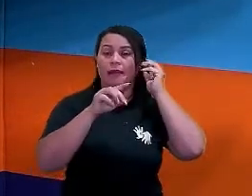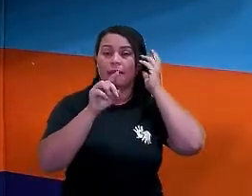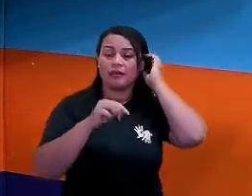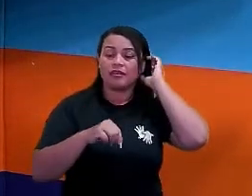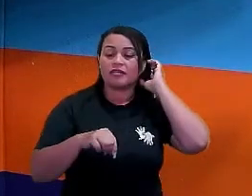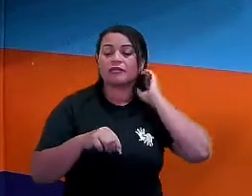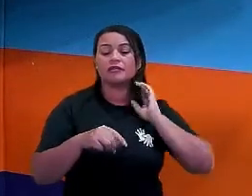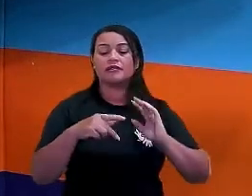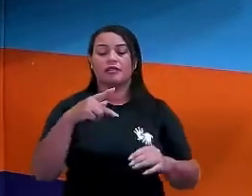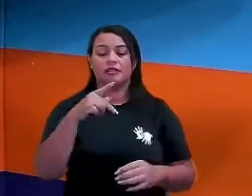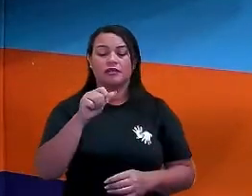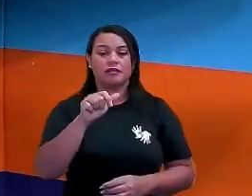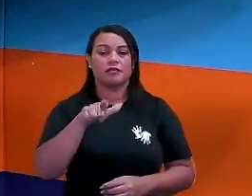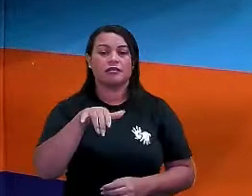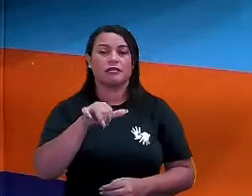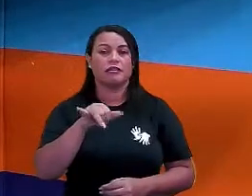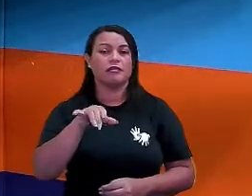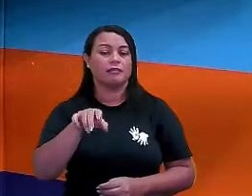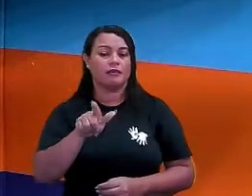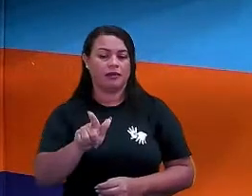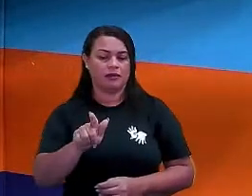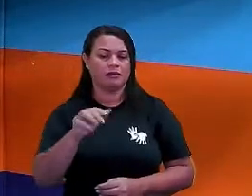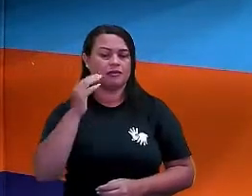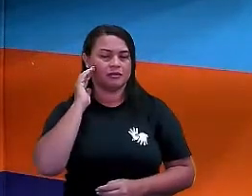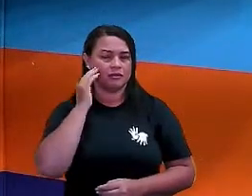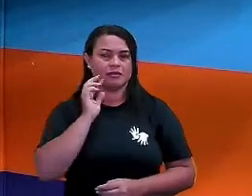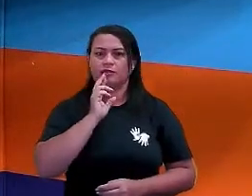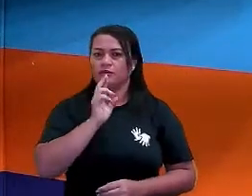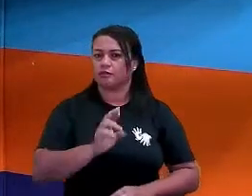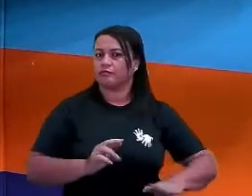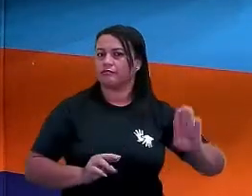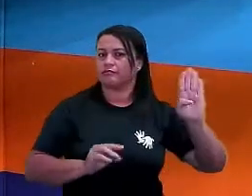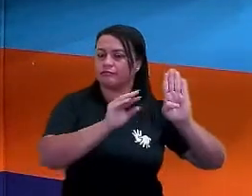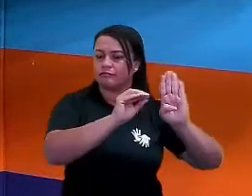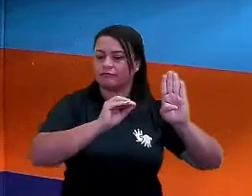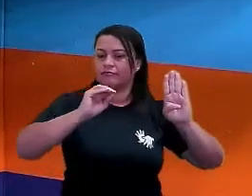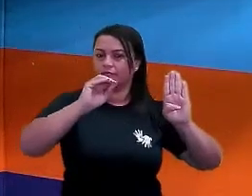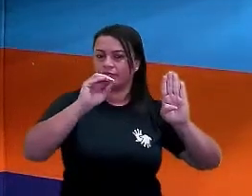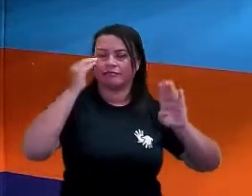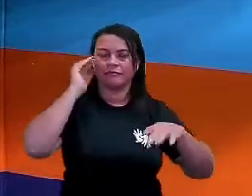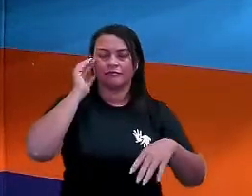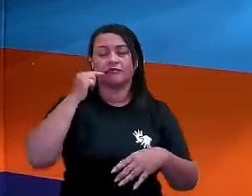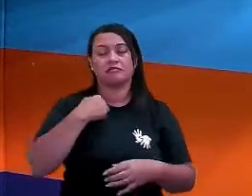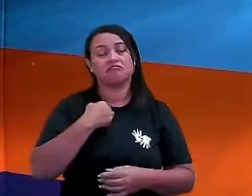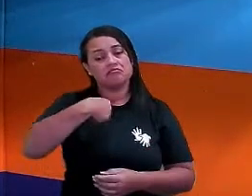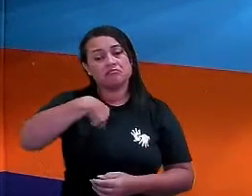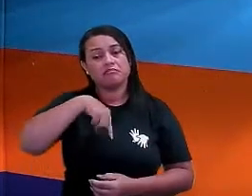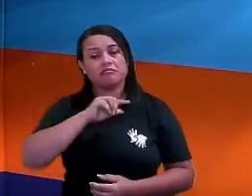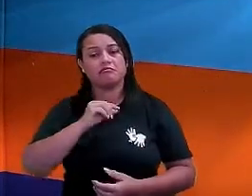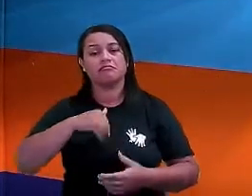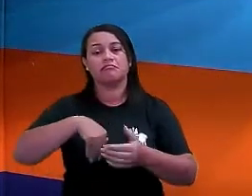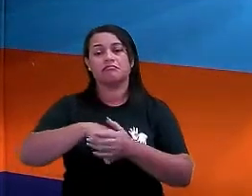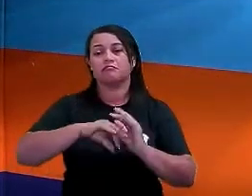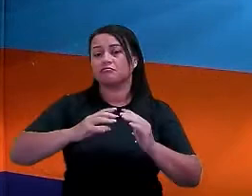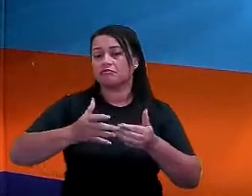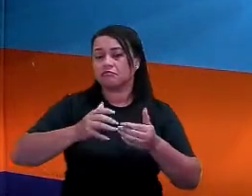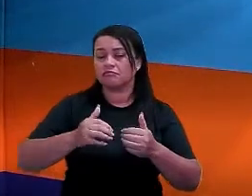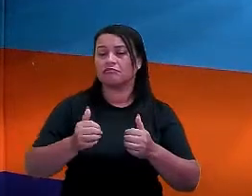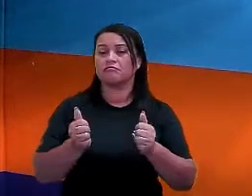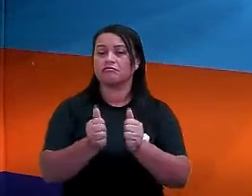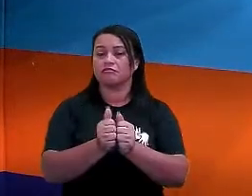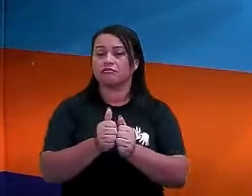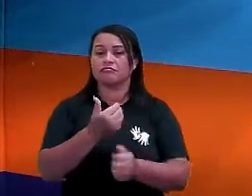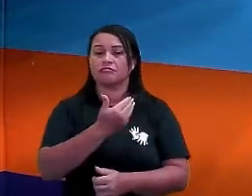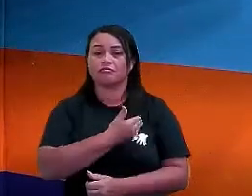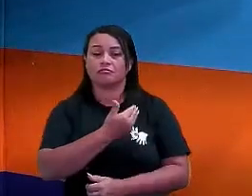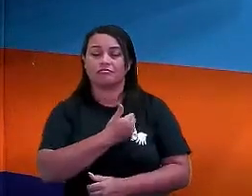playing soccer with my friend next Saturday. Ou seja, eu vou jogar futebol com os meus amigos